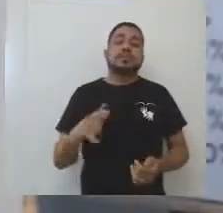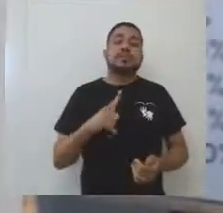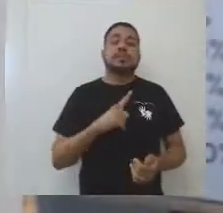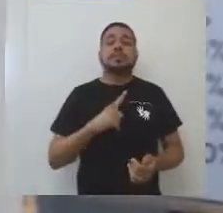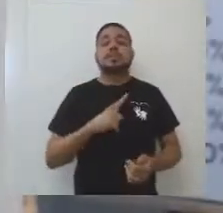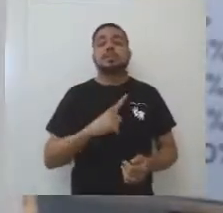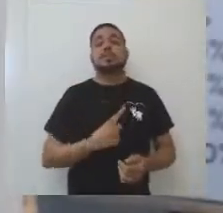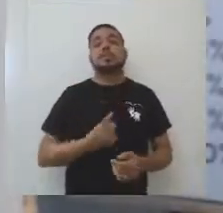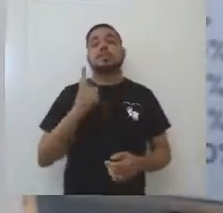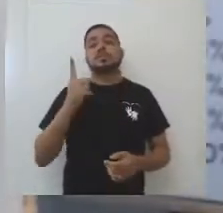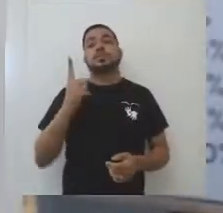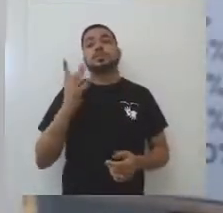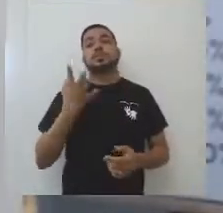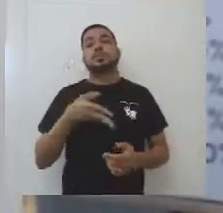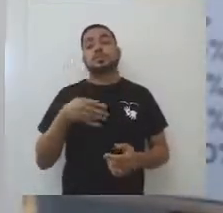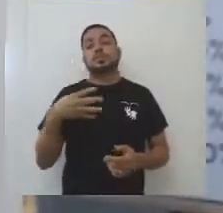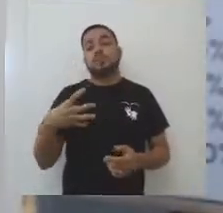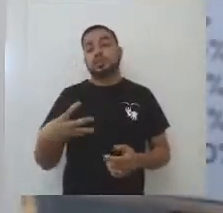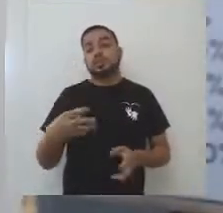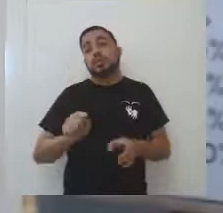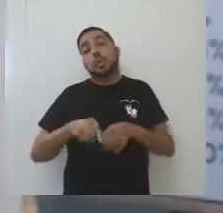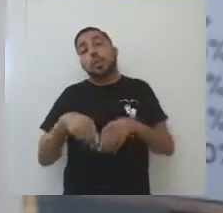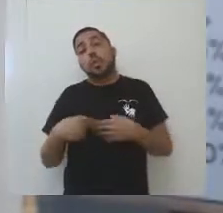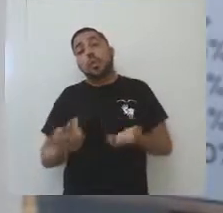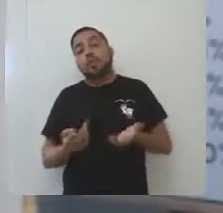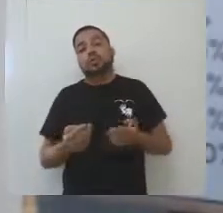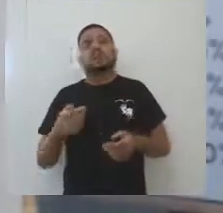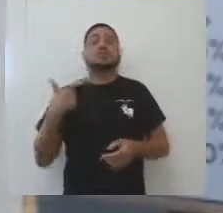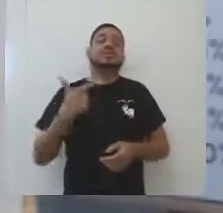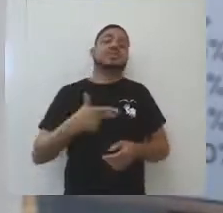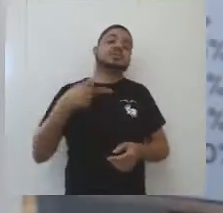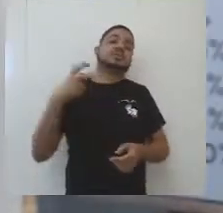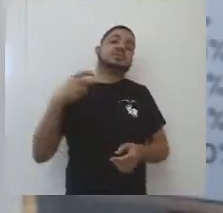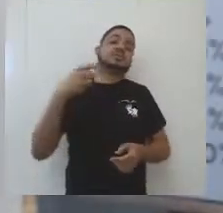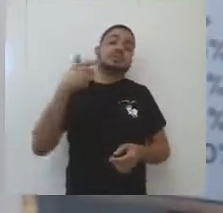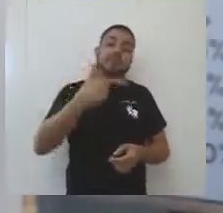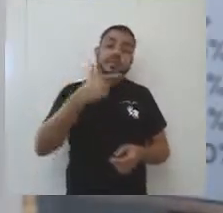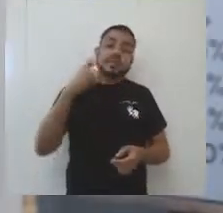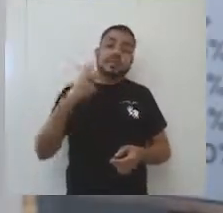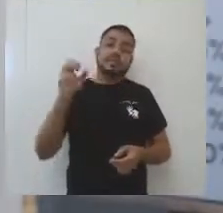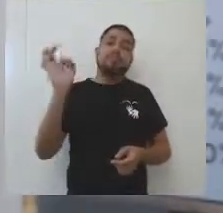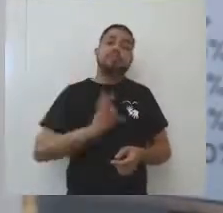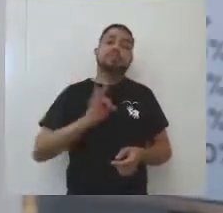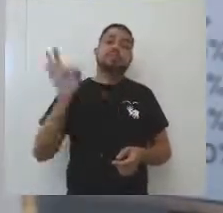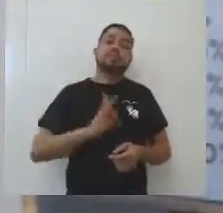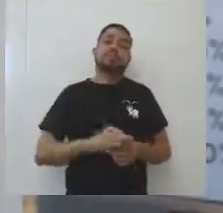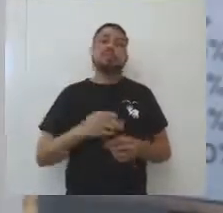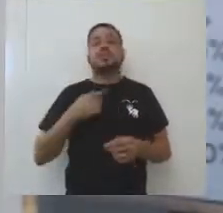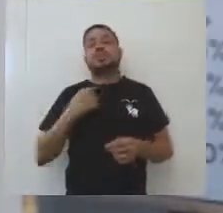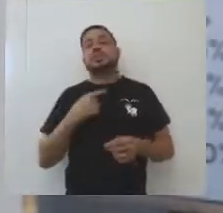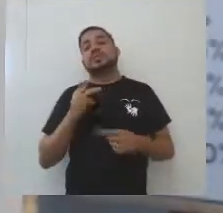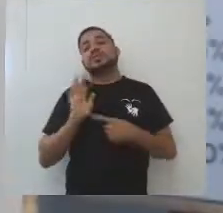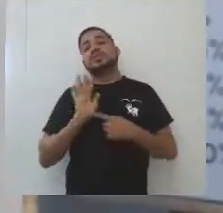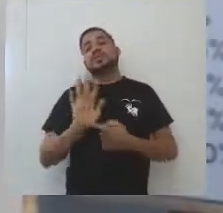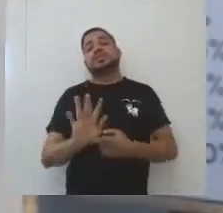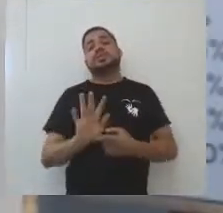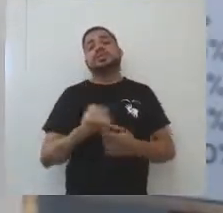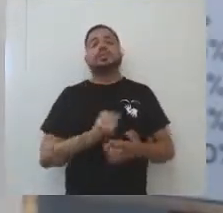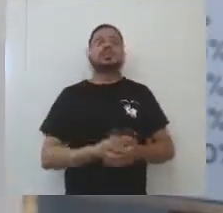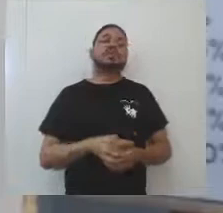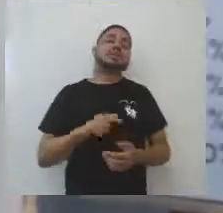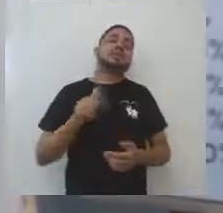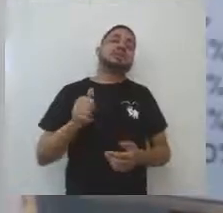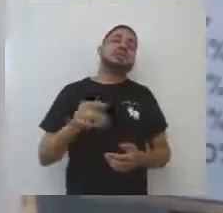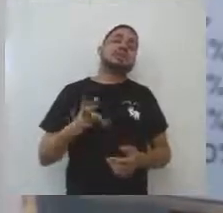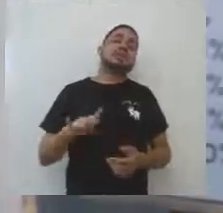ser 1/4 ou 25%, que naquela questão que eu te mostrei é gabarito